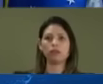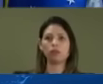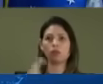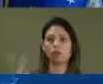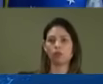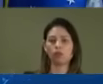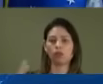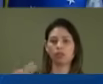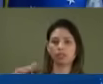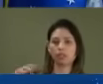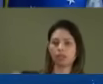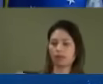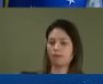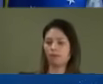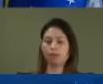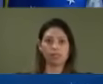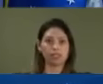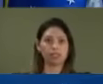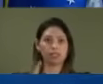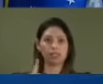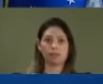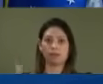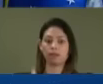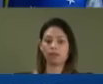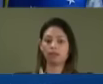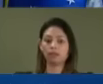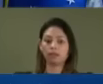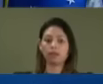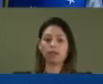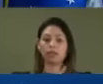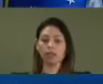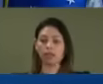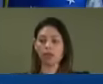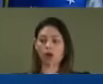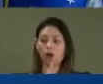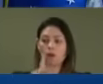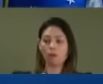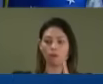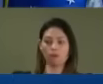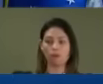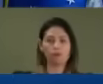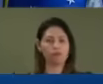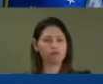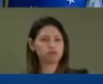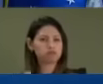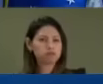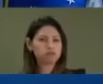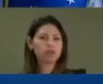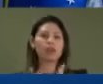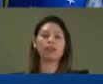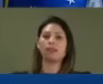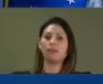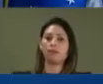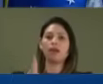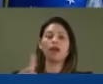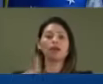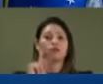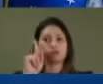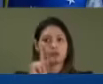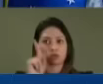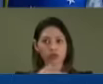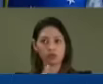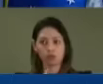funcionam como elos entre a população mais carente e as políticas públicas do governo